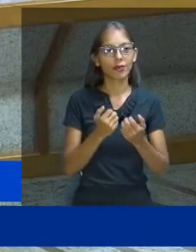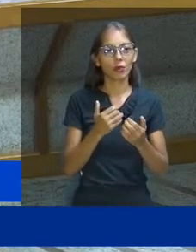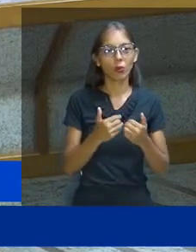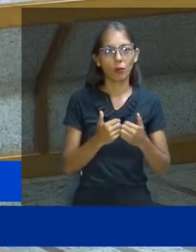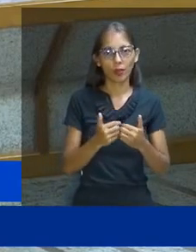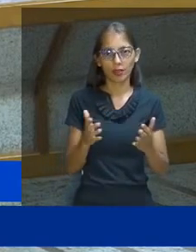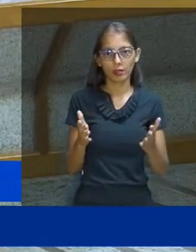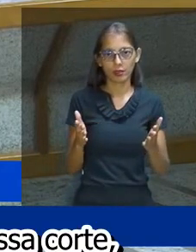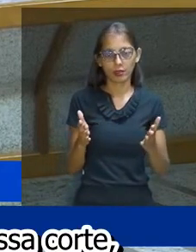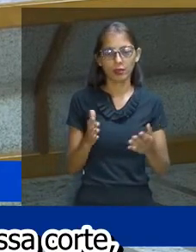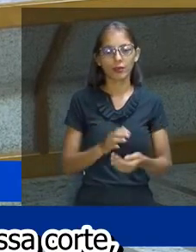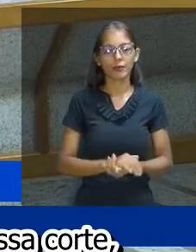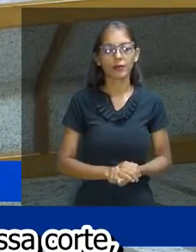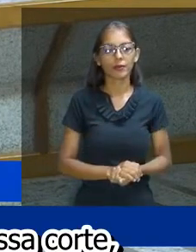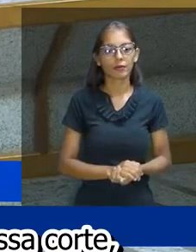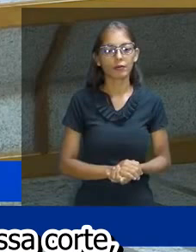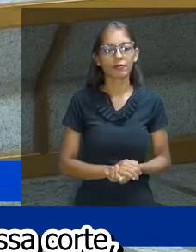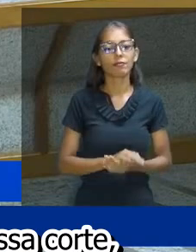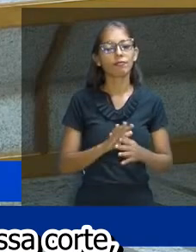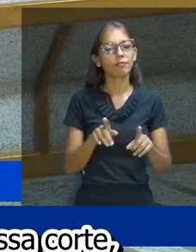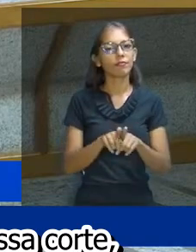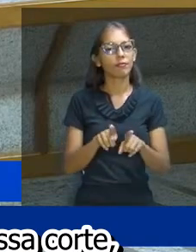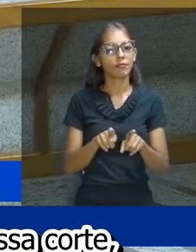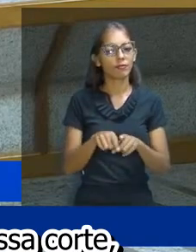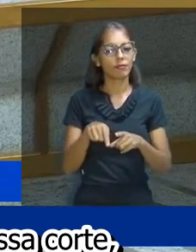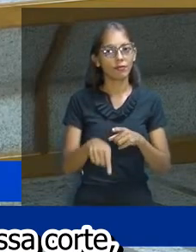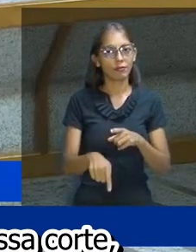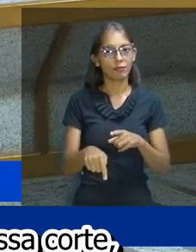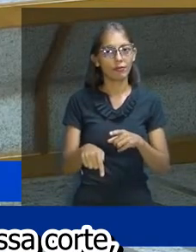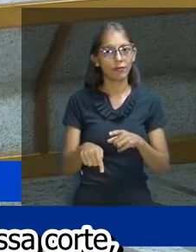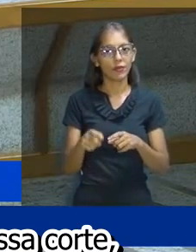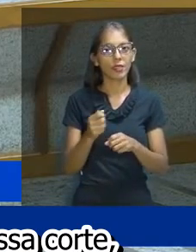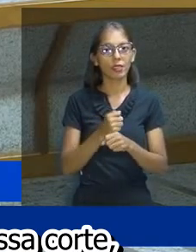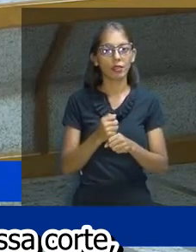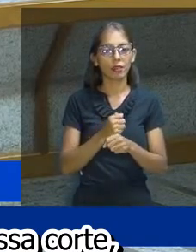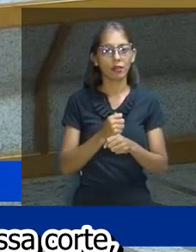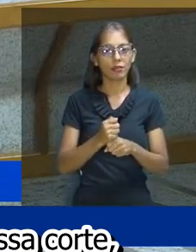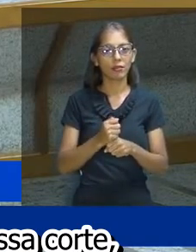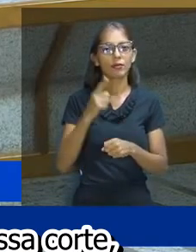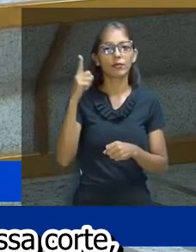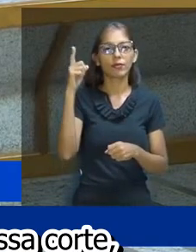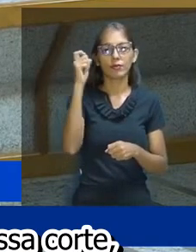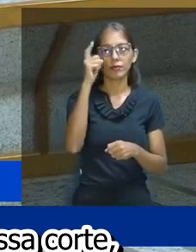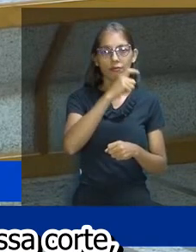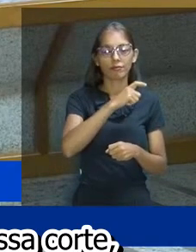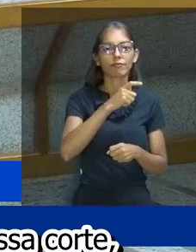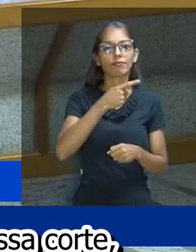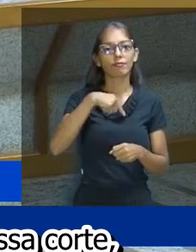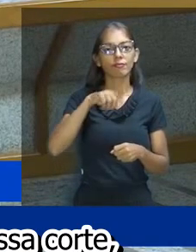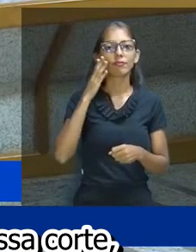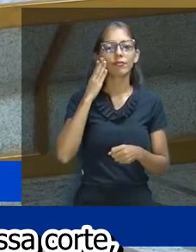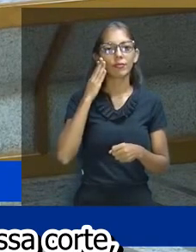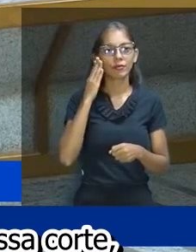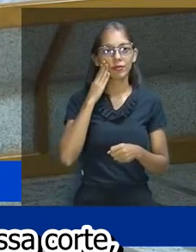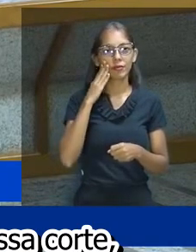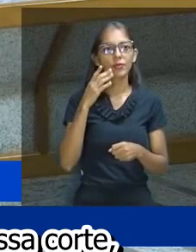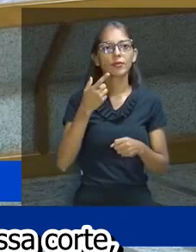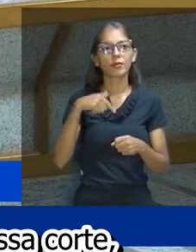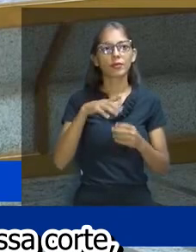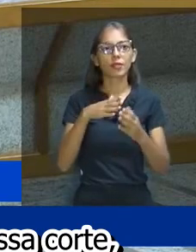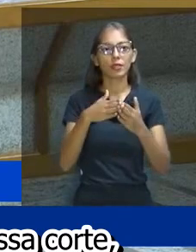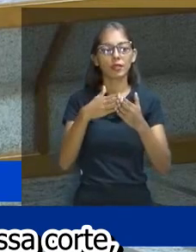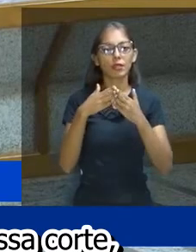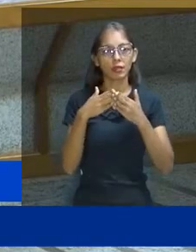desafios. Queremos rogar com a palavra, Deus, juíza Ariadne Alencar. Conduzindo